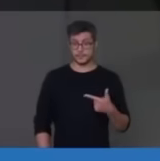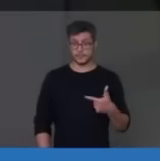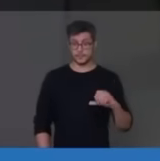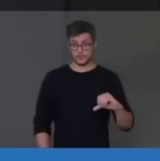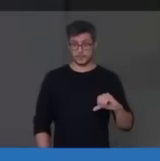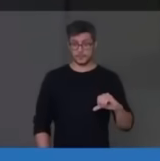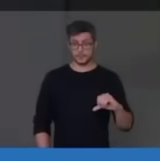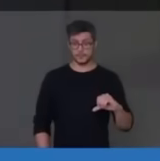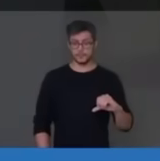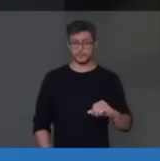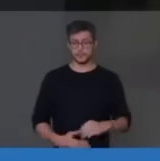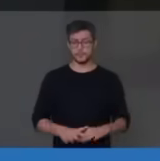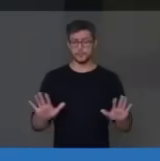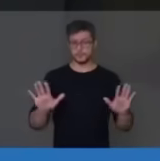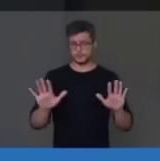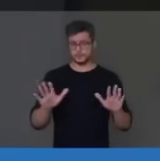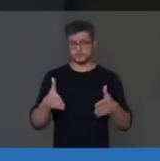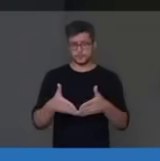129. Senhores deputados.